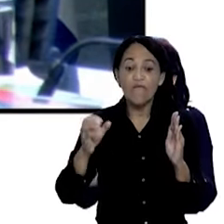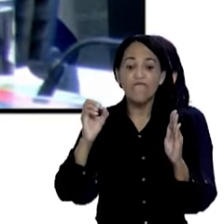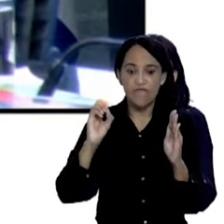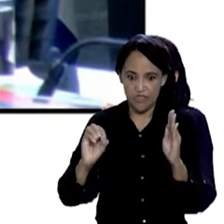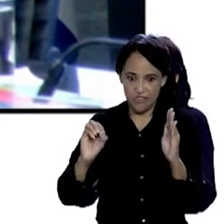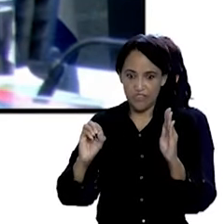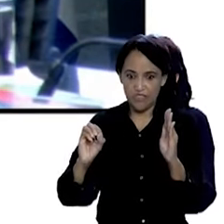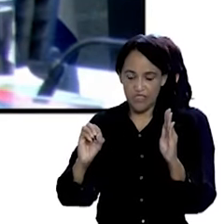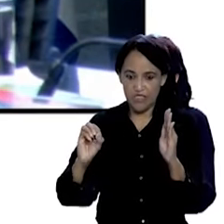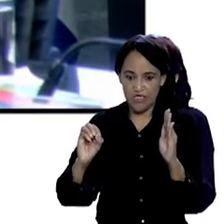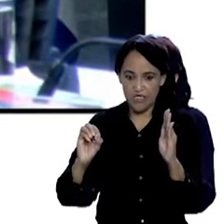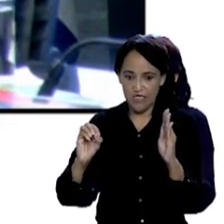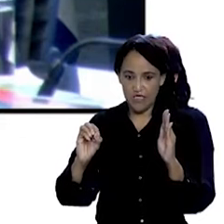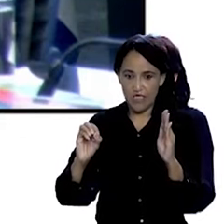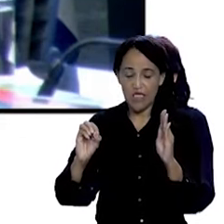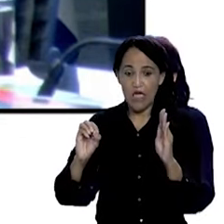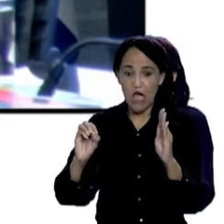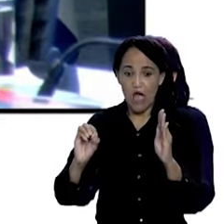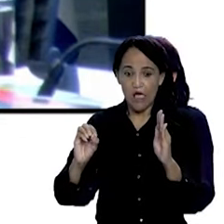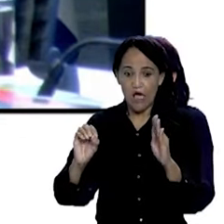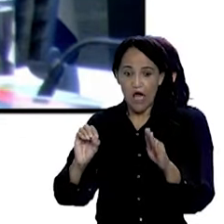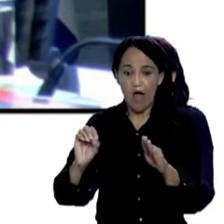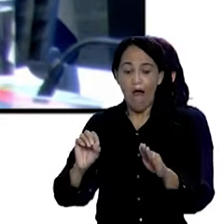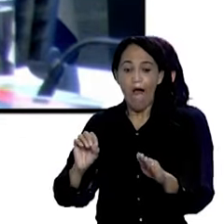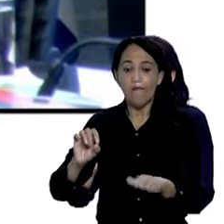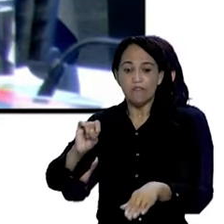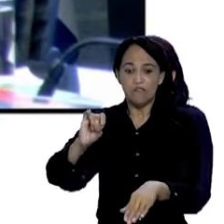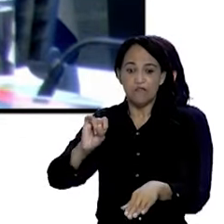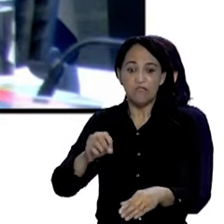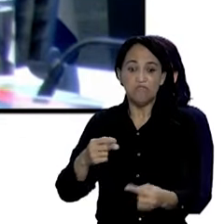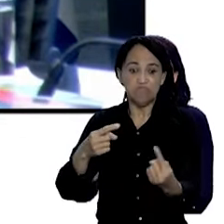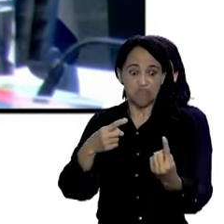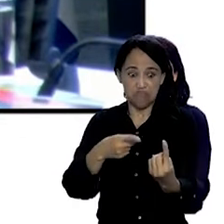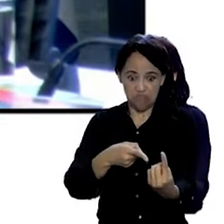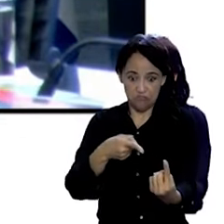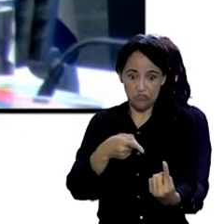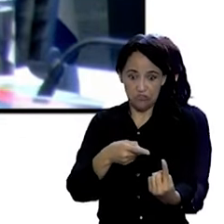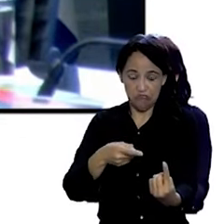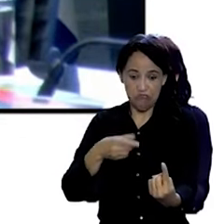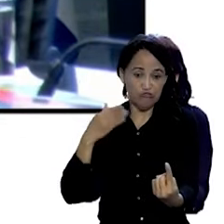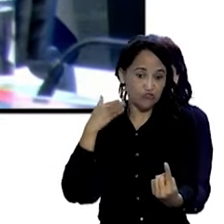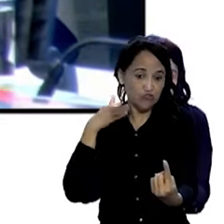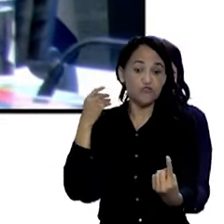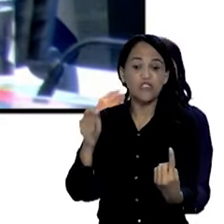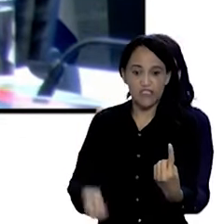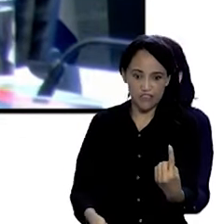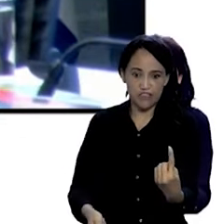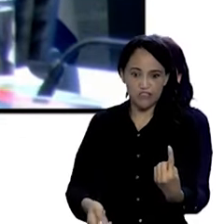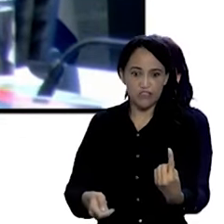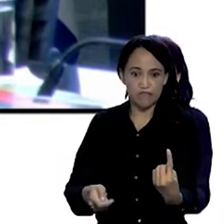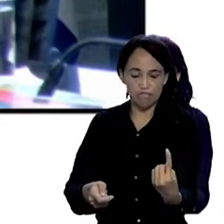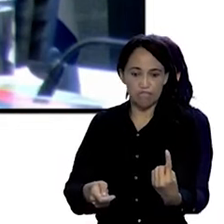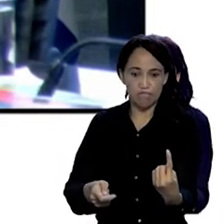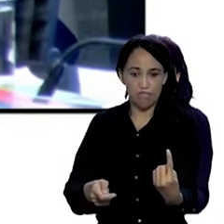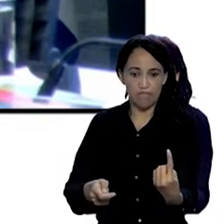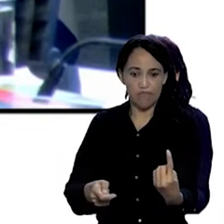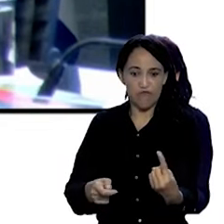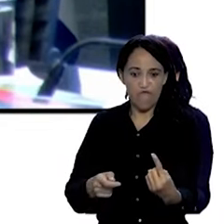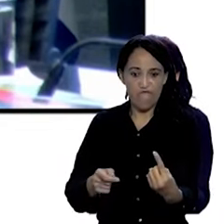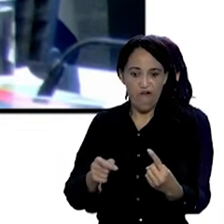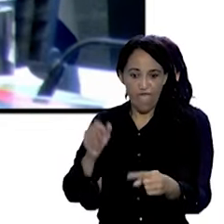juízes titulares permanentes então interessante para para você ter ideia disso